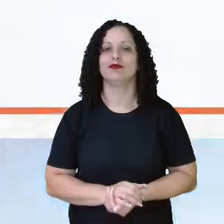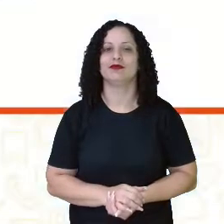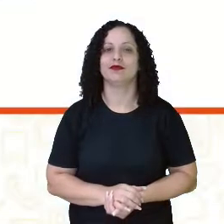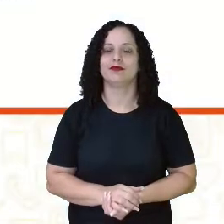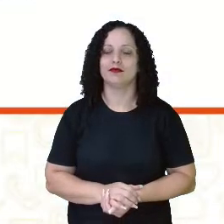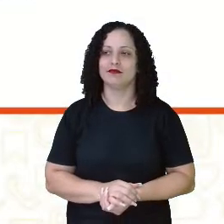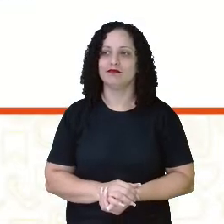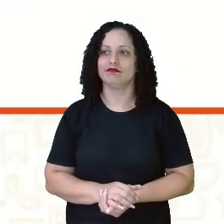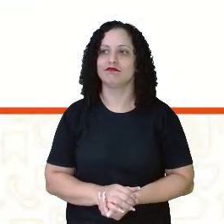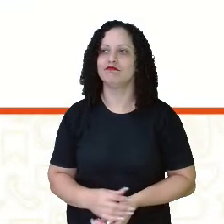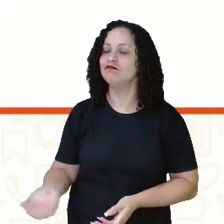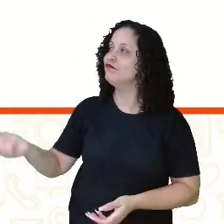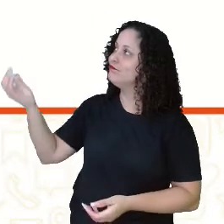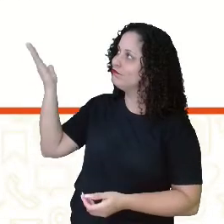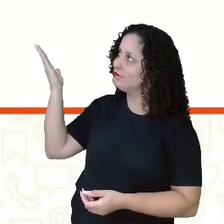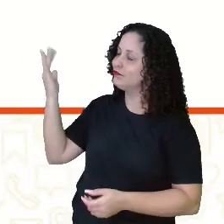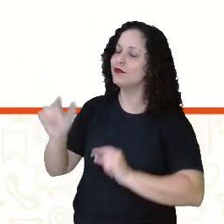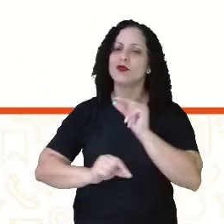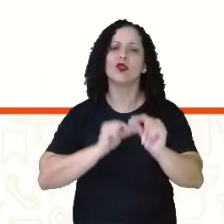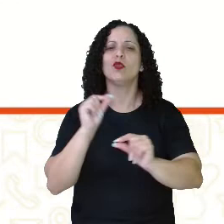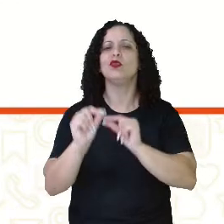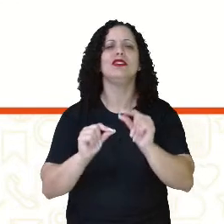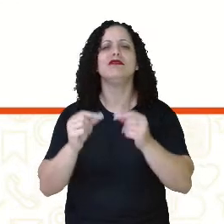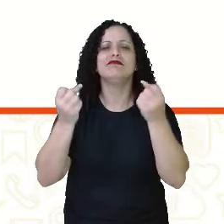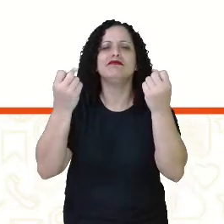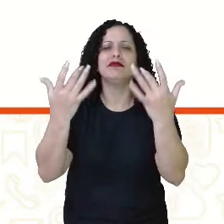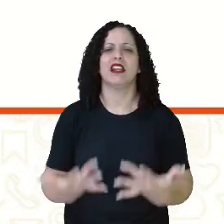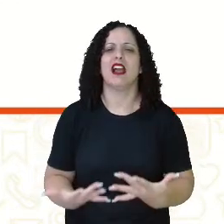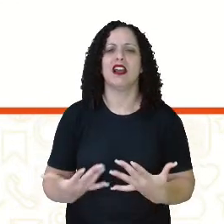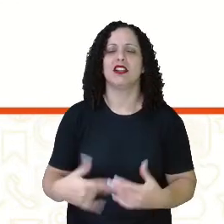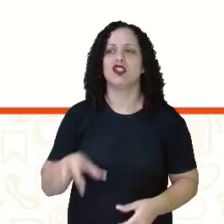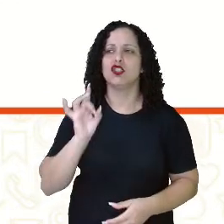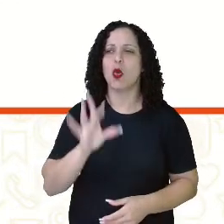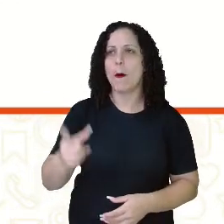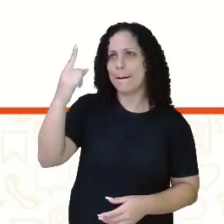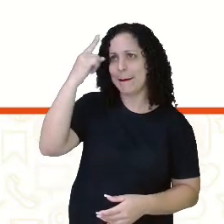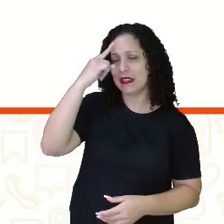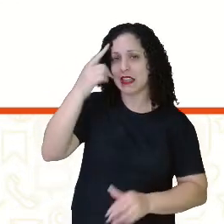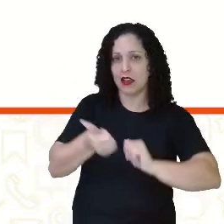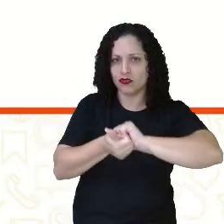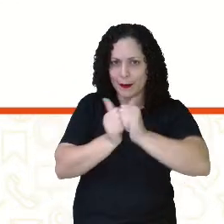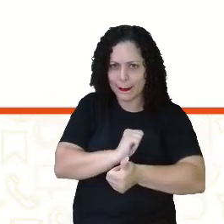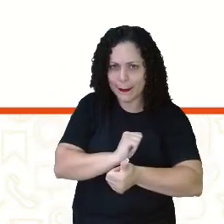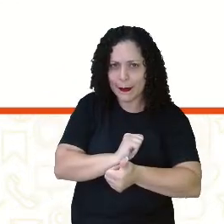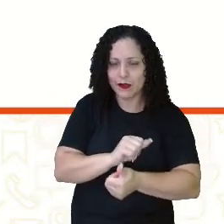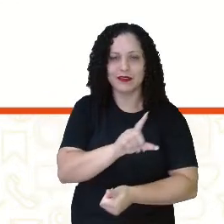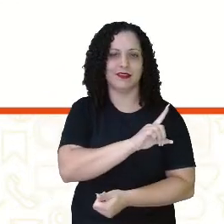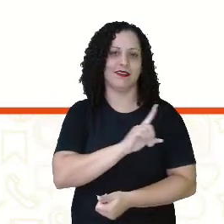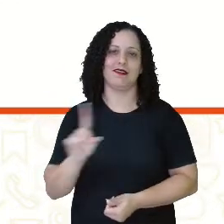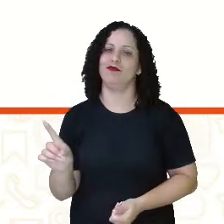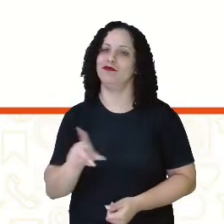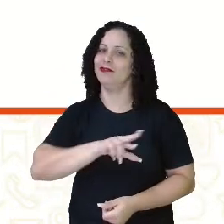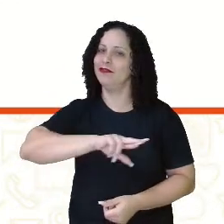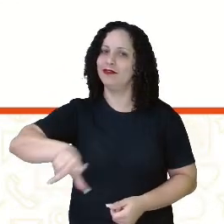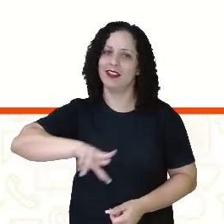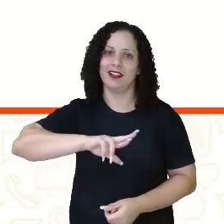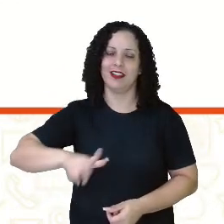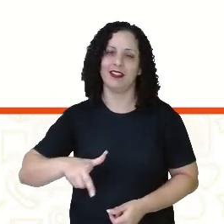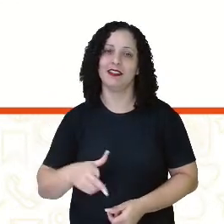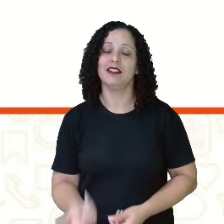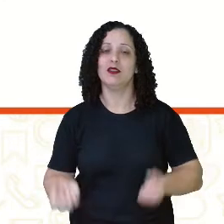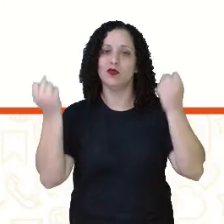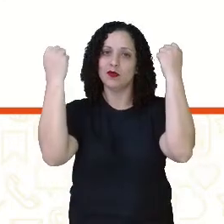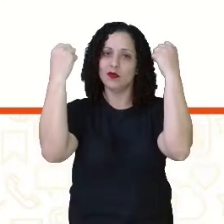Aqui nós temos, não deve ser pensado só como esporte, a educação física não deve ser pensada só como